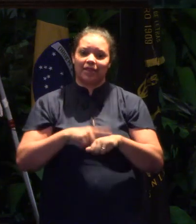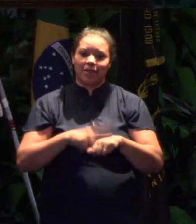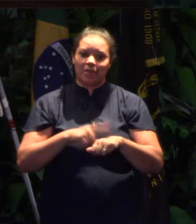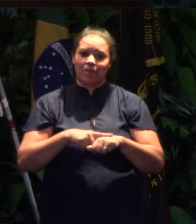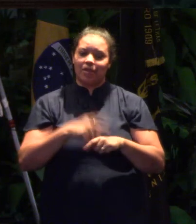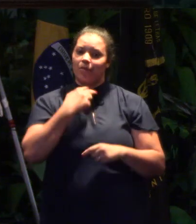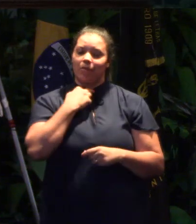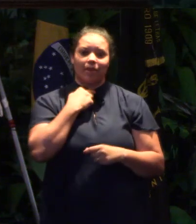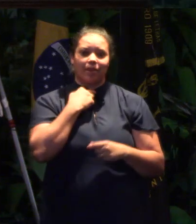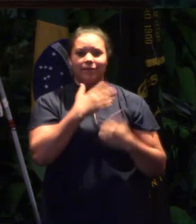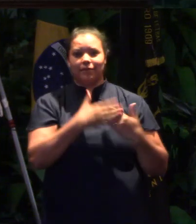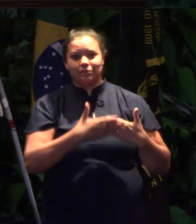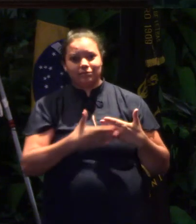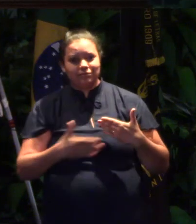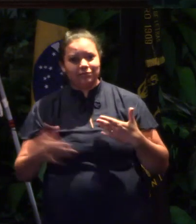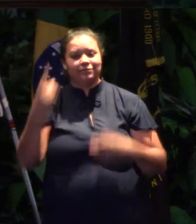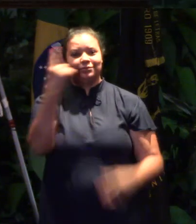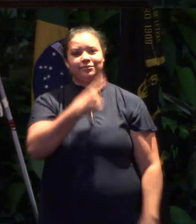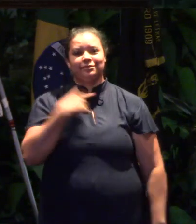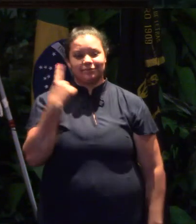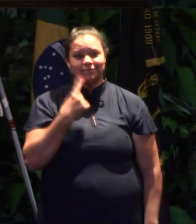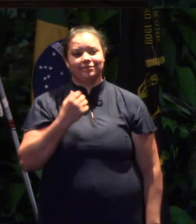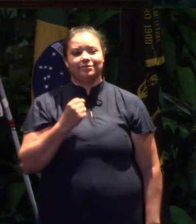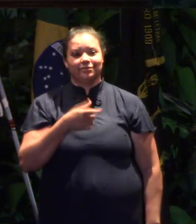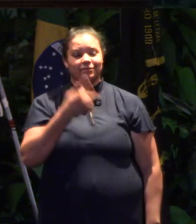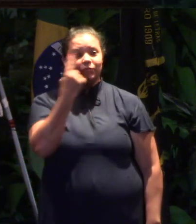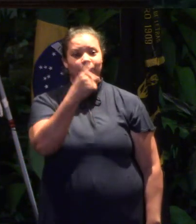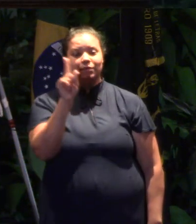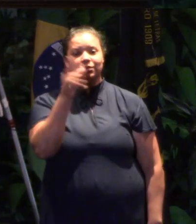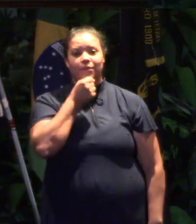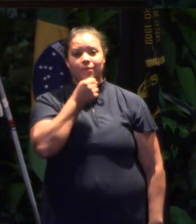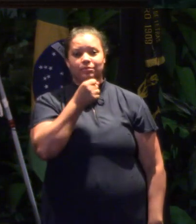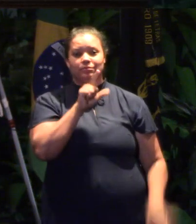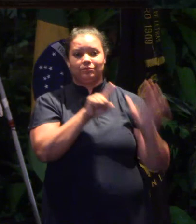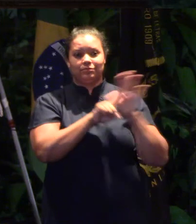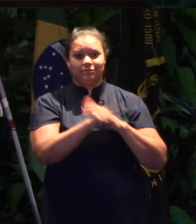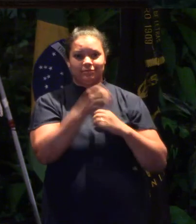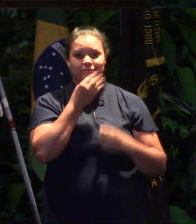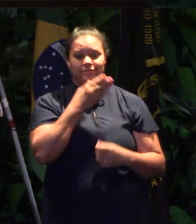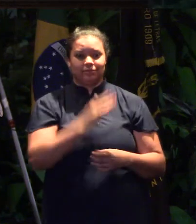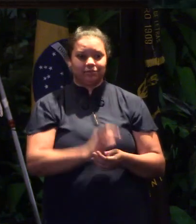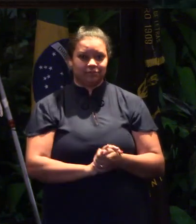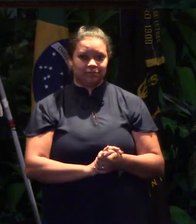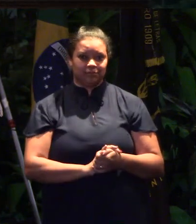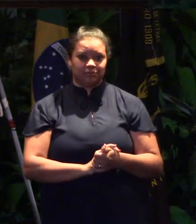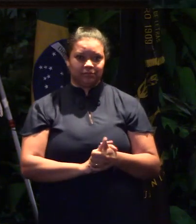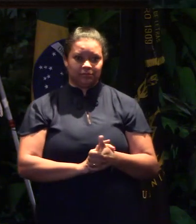não pode prolongar muito os nossos eventos. Eu vou passar para a última pergunta, tá, Flávia?